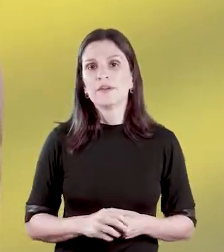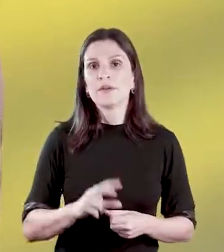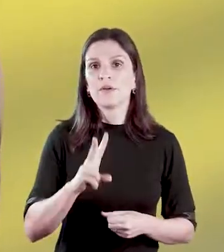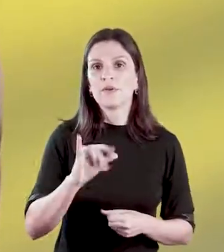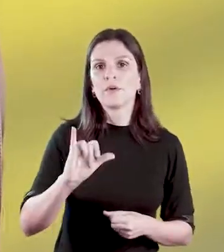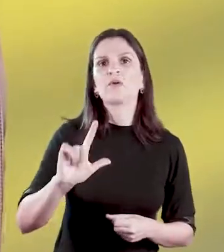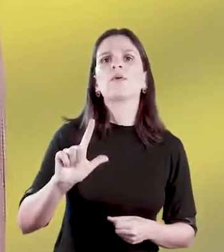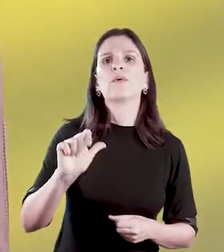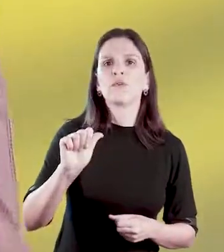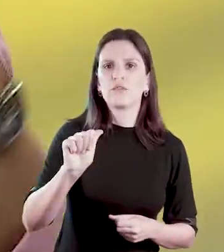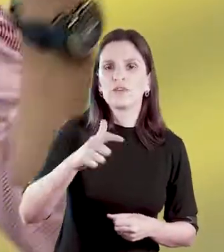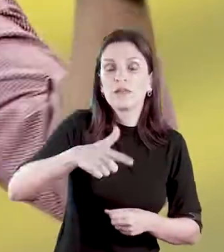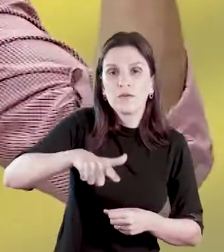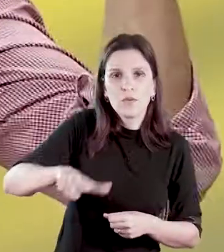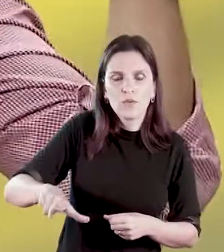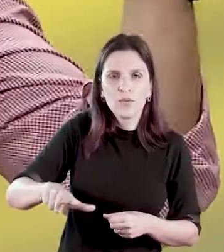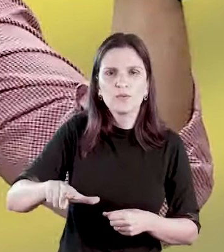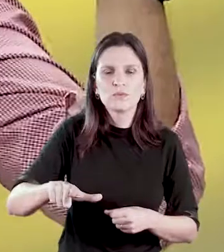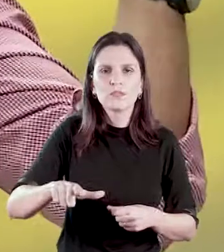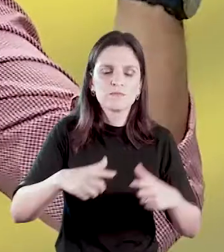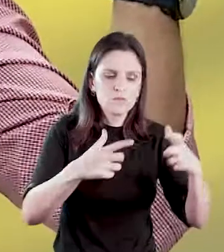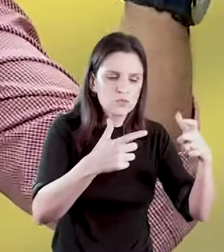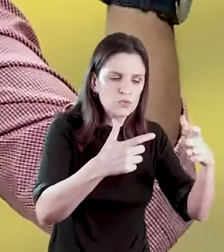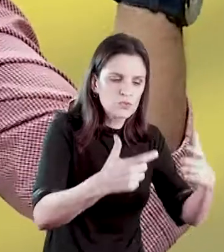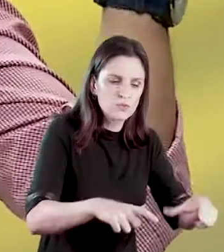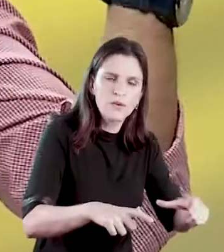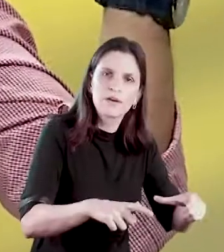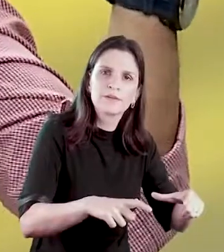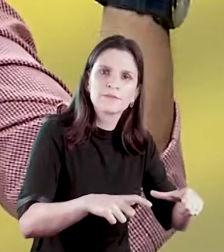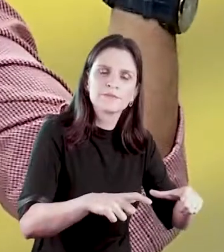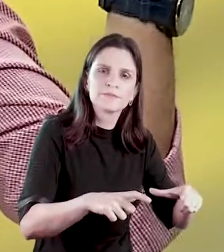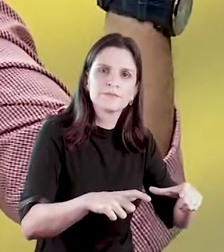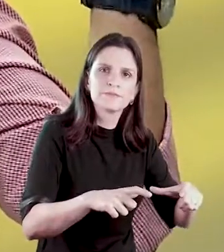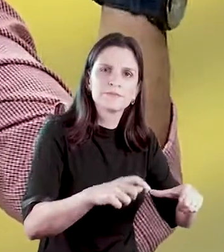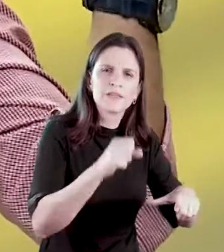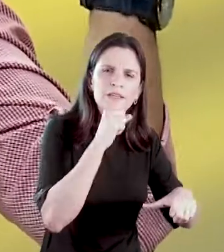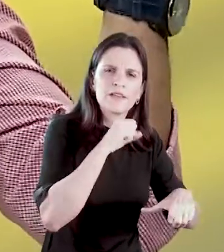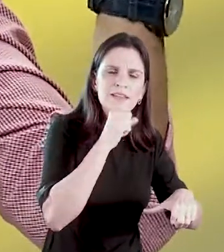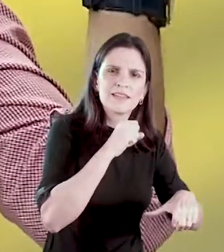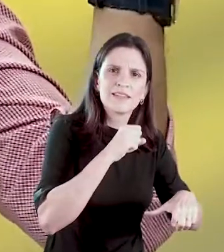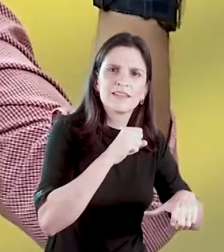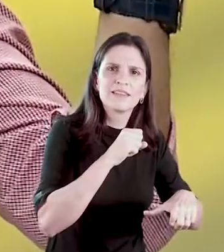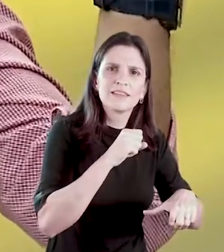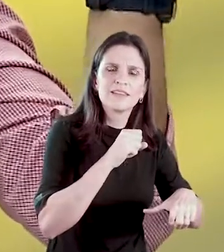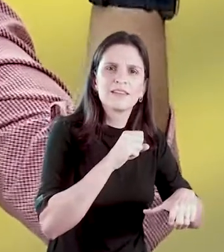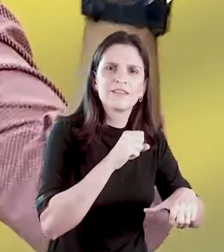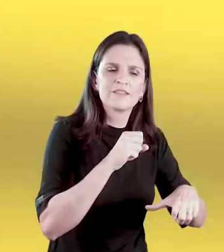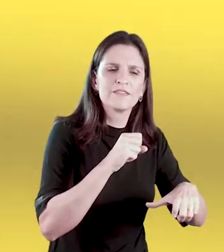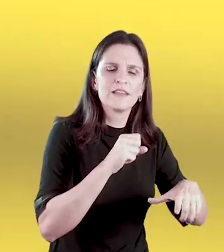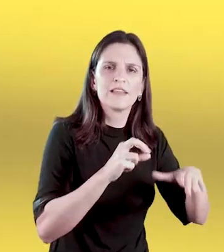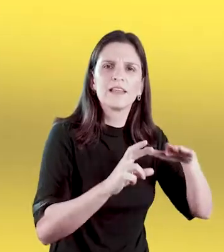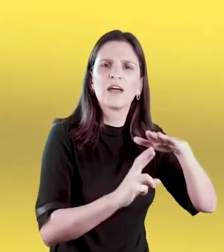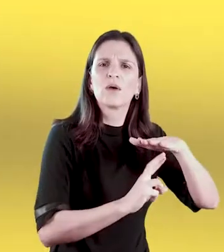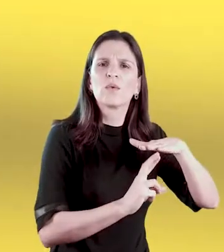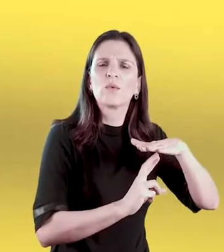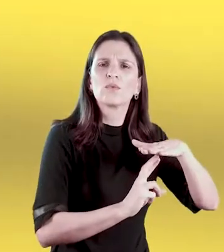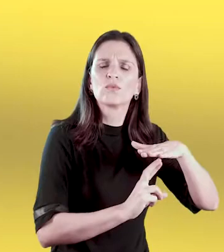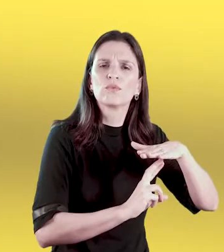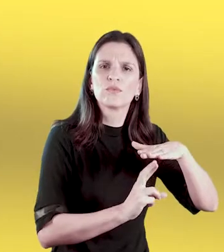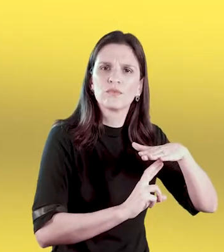filha do Idoso é um seria no antigo aquela rodoviária que não saiu aqui na na Avenida